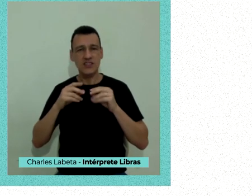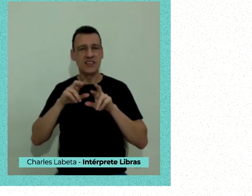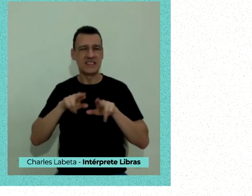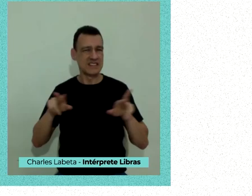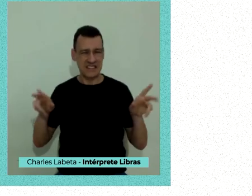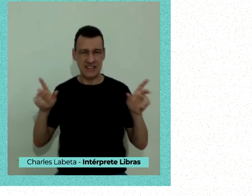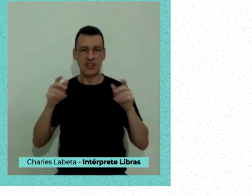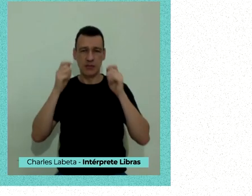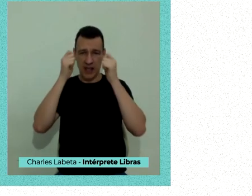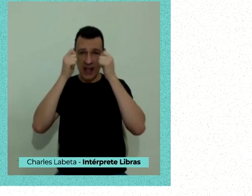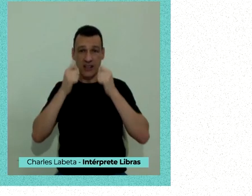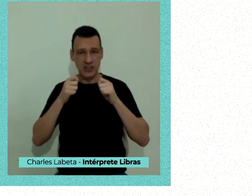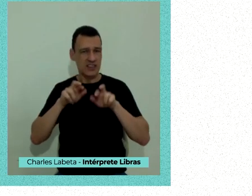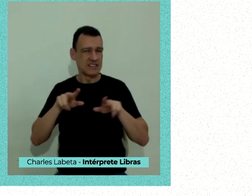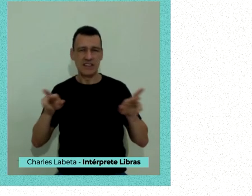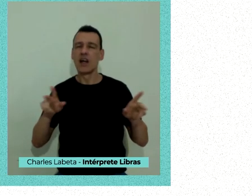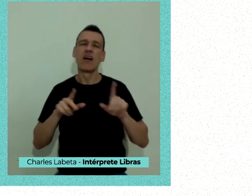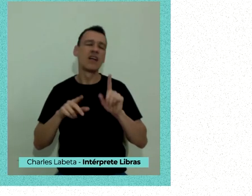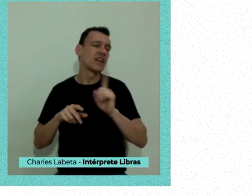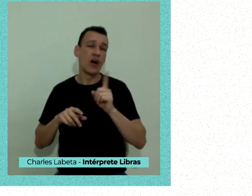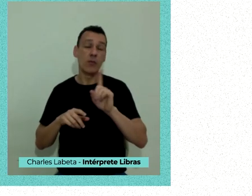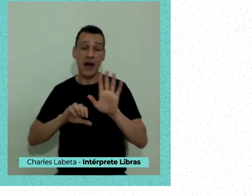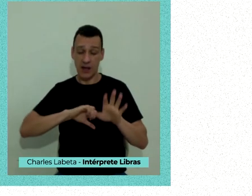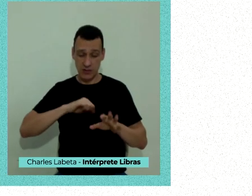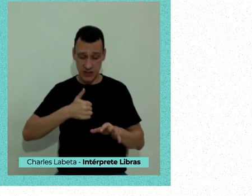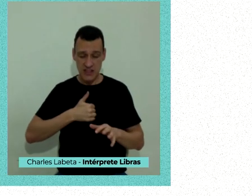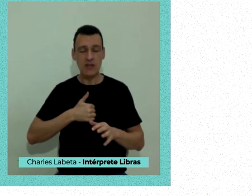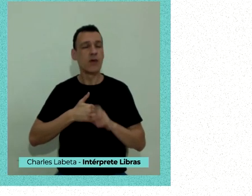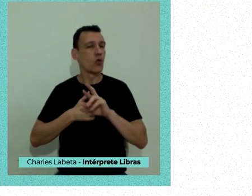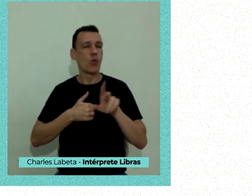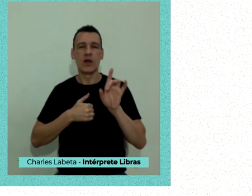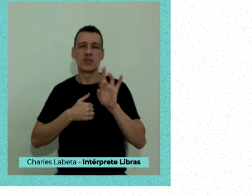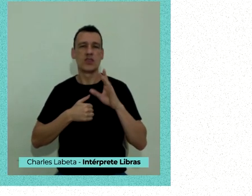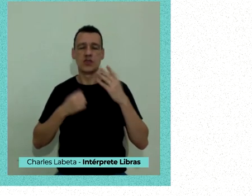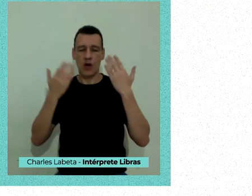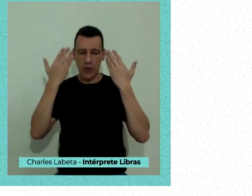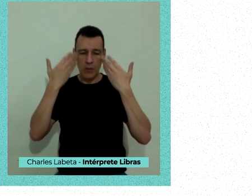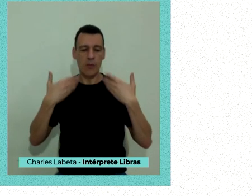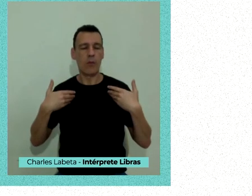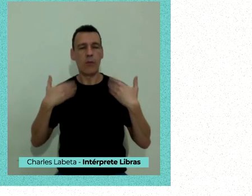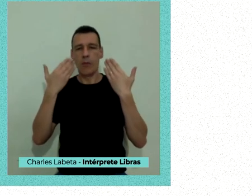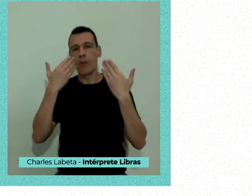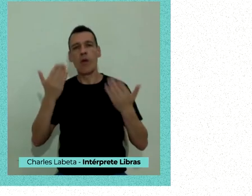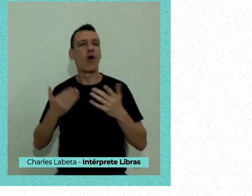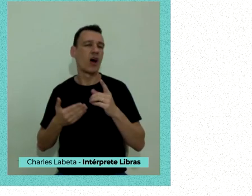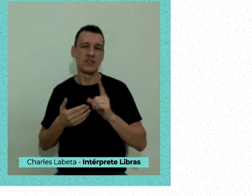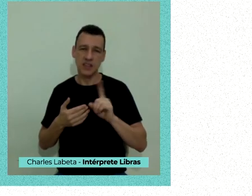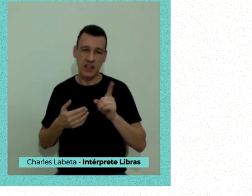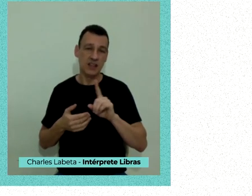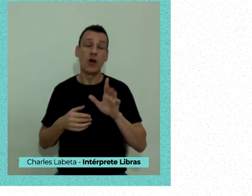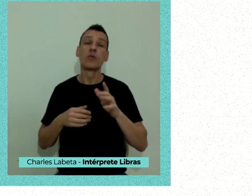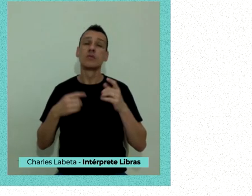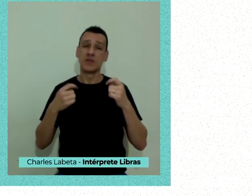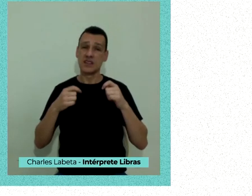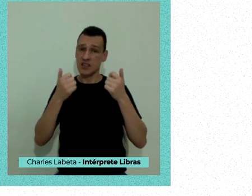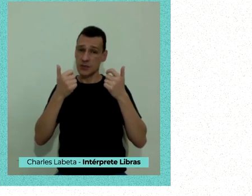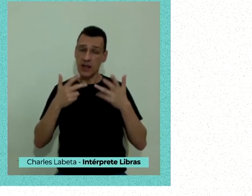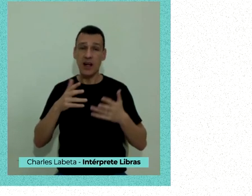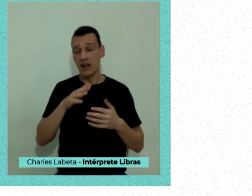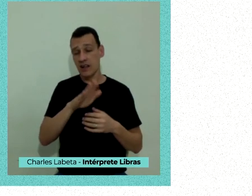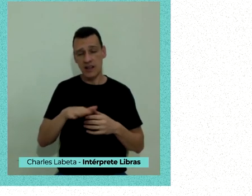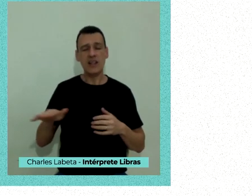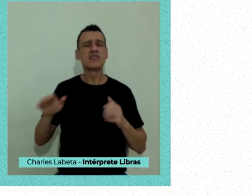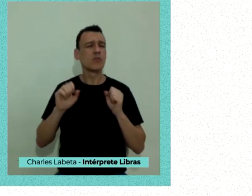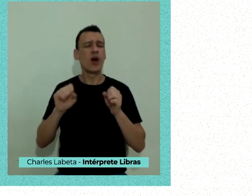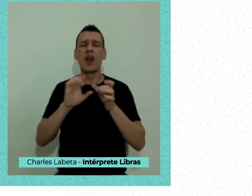autoestima, a gente está falando de profundidade, de algo maior do que isso. Das crianças entenderem que elas têm poder para estar em qualquer